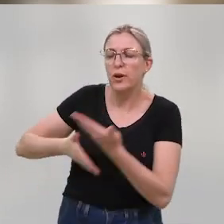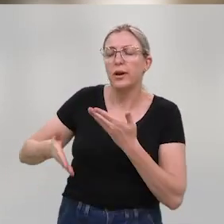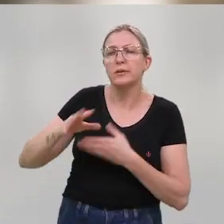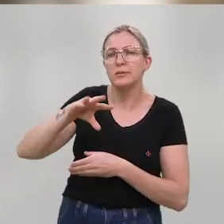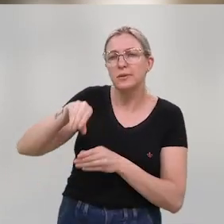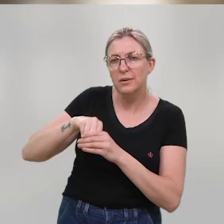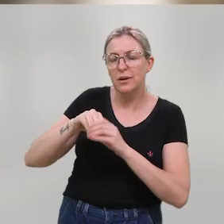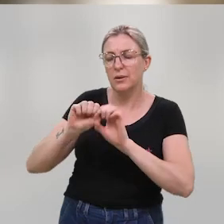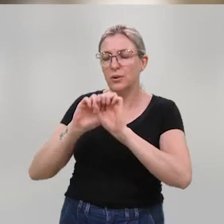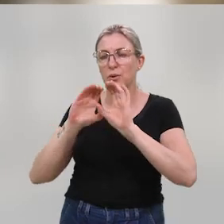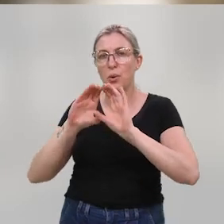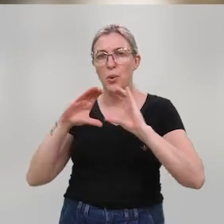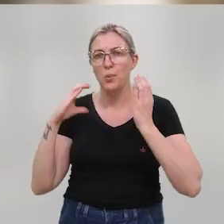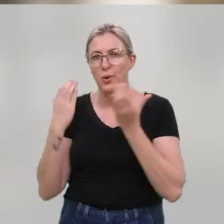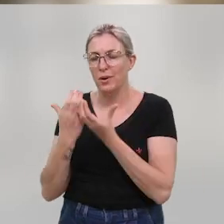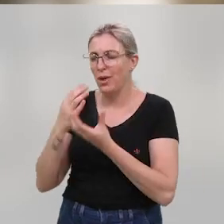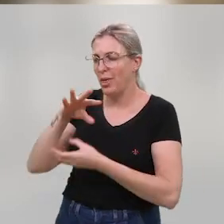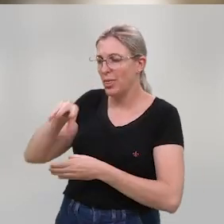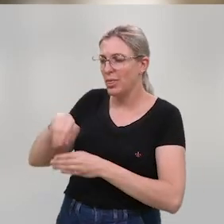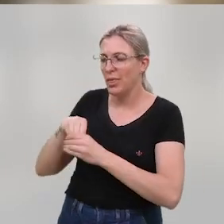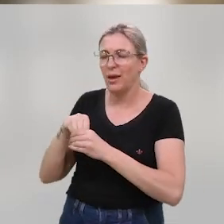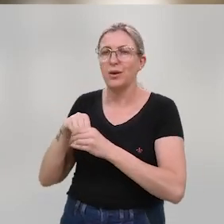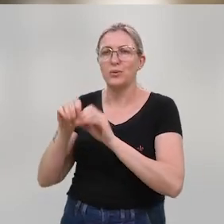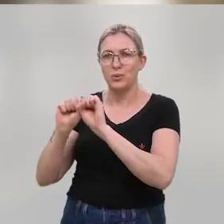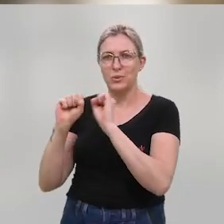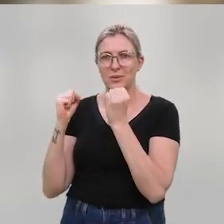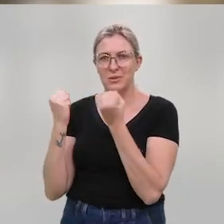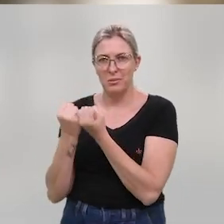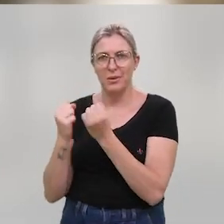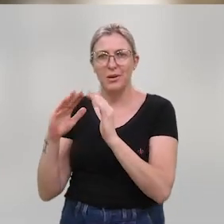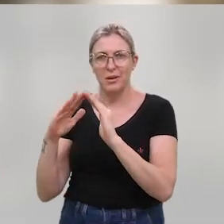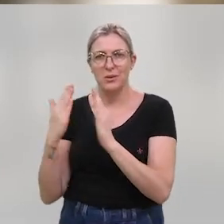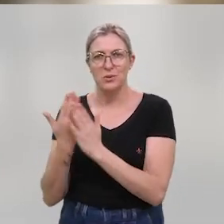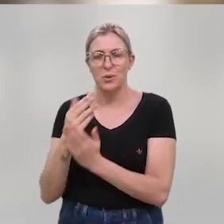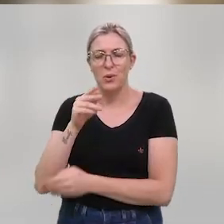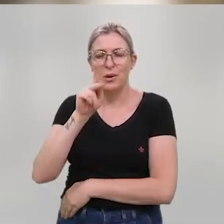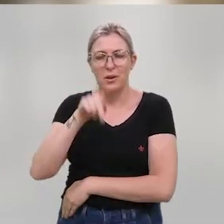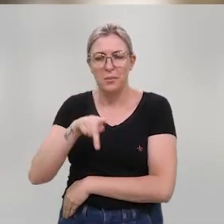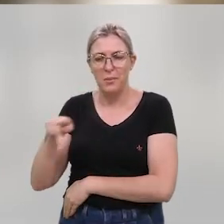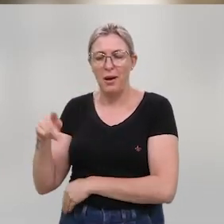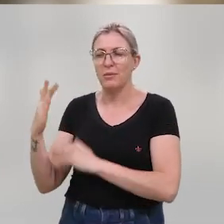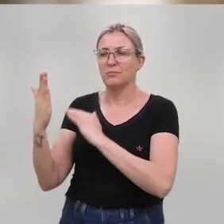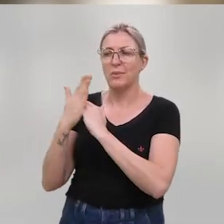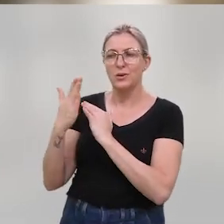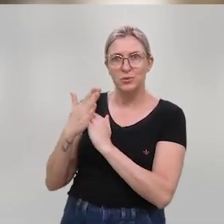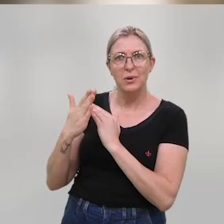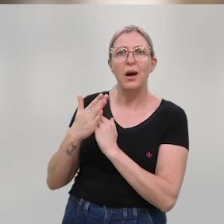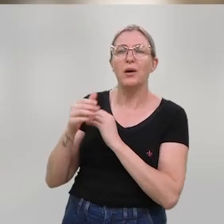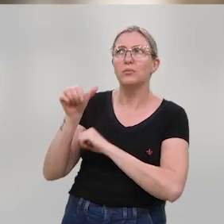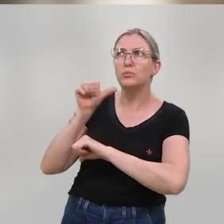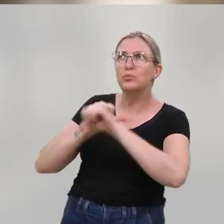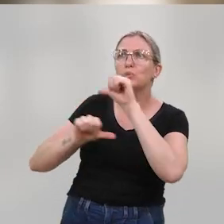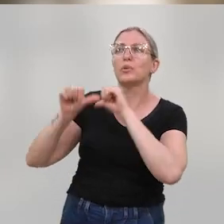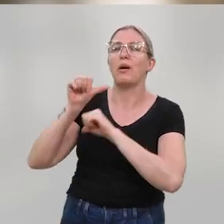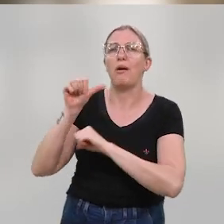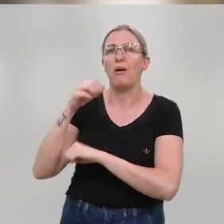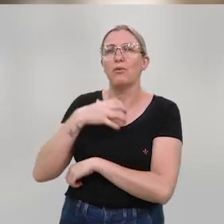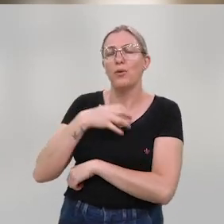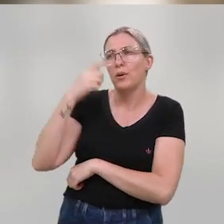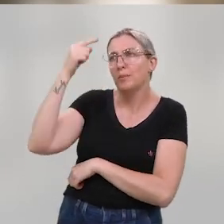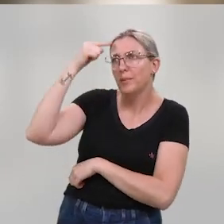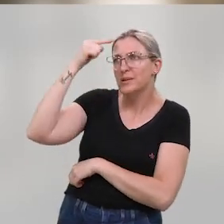amor. E essa vivência em comunidade, no seminário, com as experiências que eu tive, com certeza